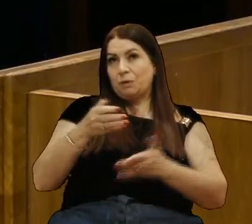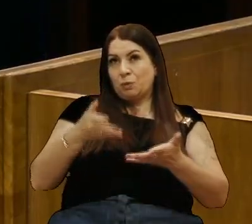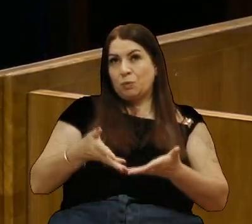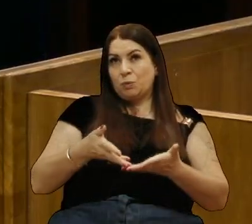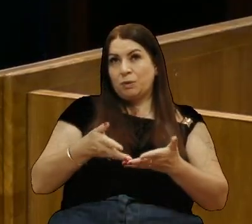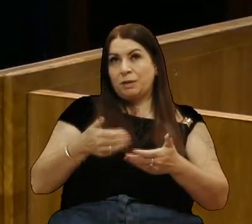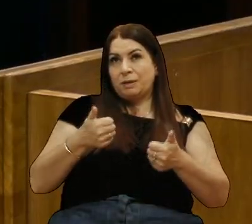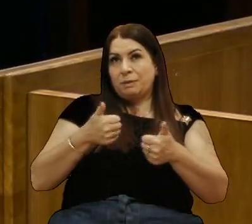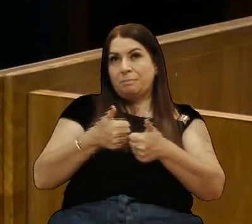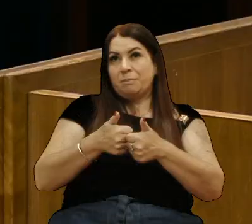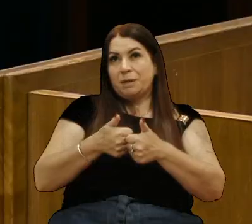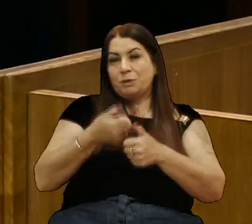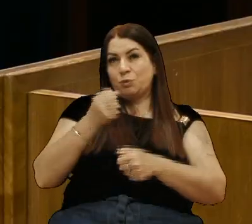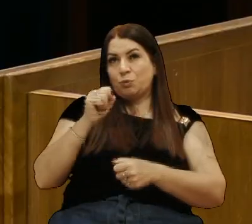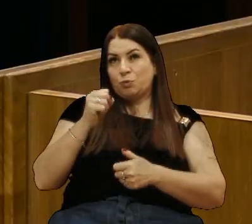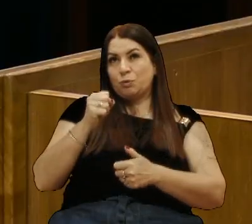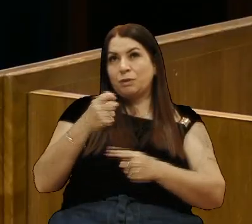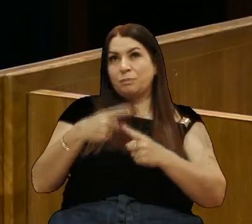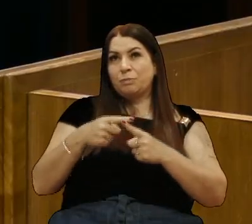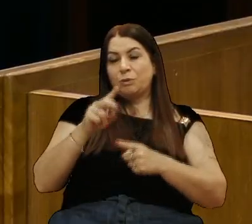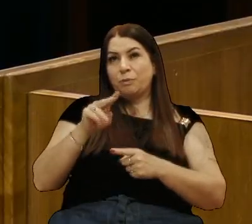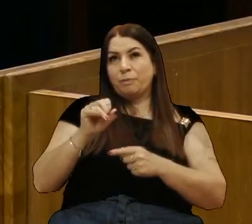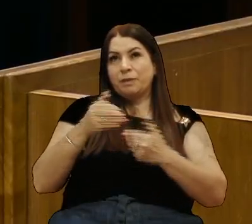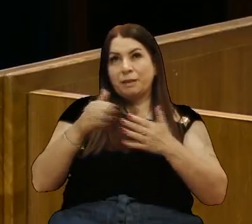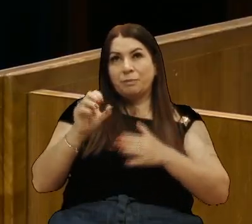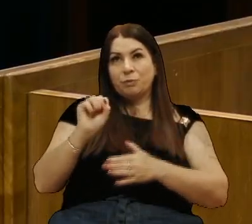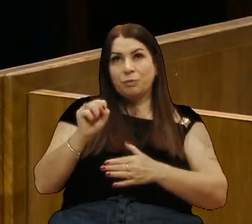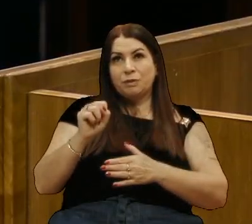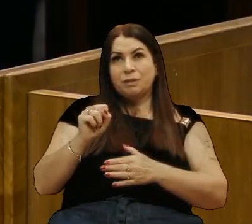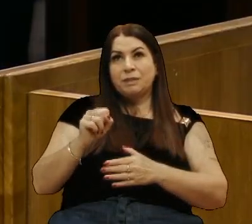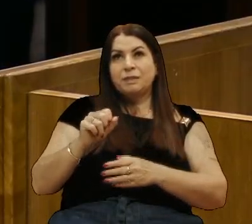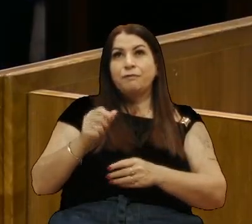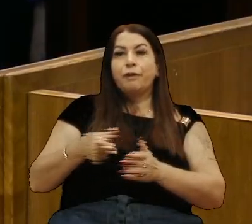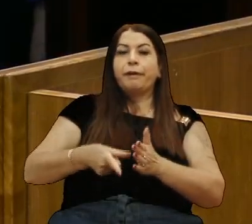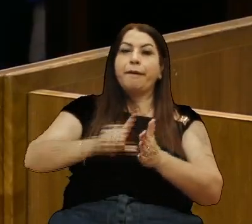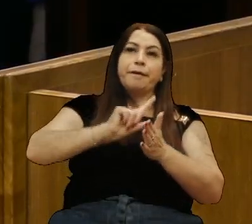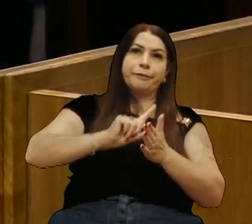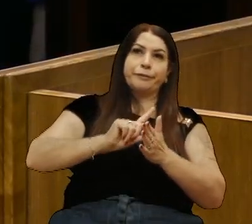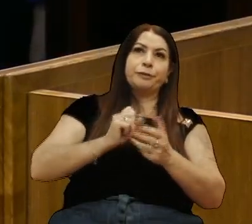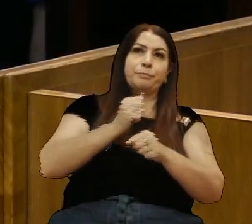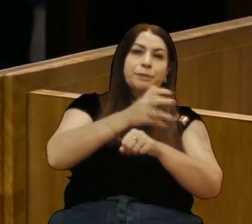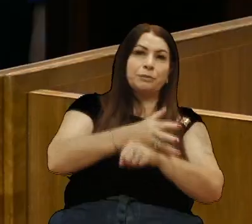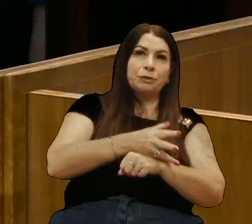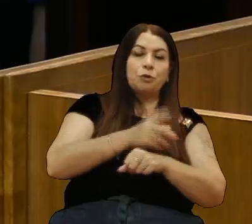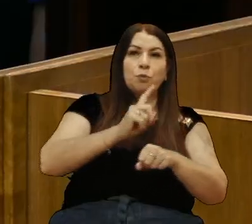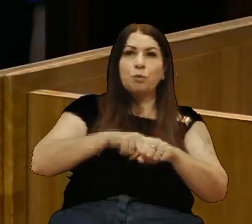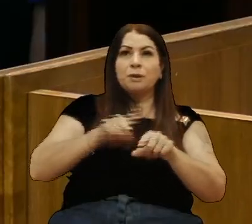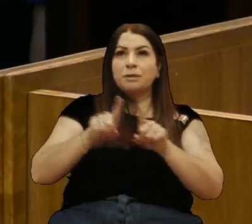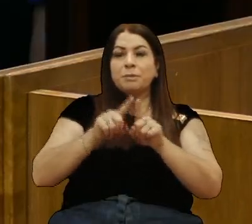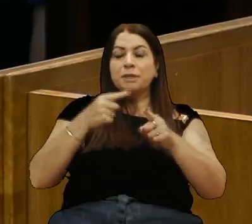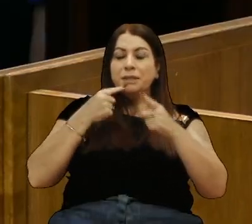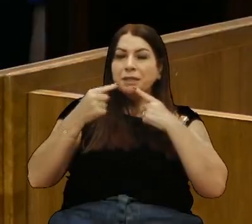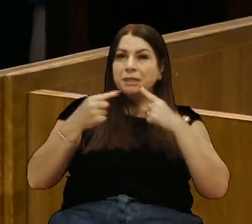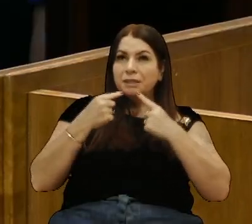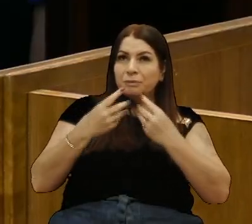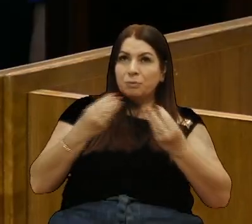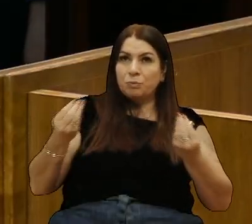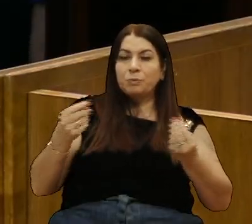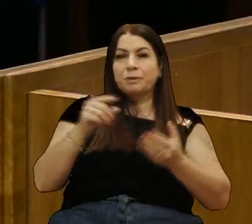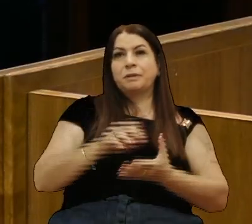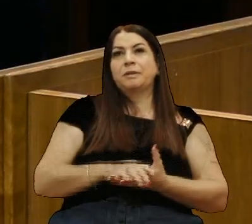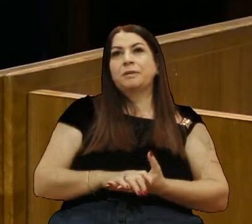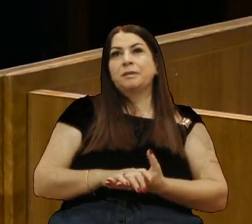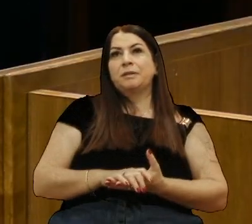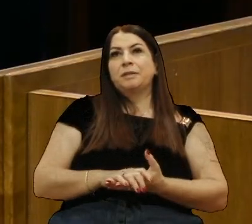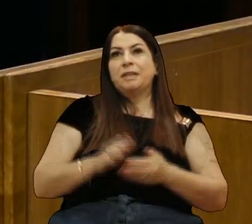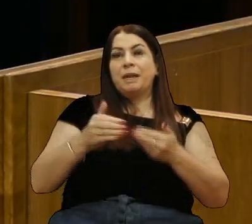mais próximo das 8, porque a UBS abre às 8. Eles já vão muito antes, então esse horário também eles reclamam muito, a questão